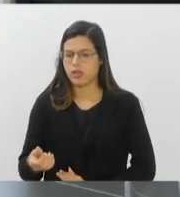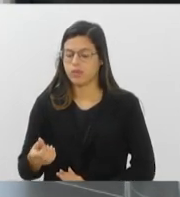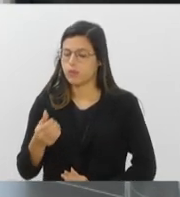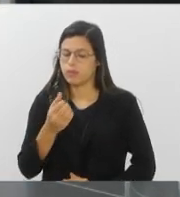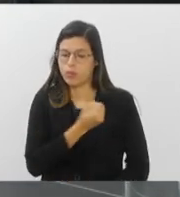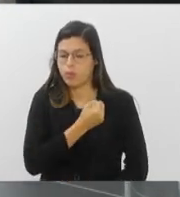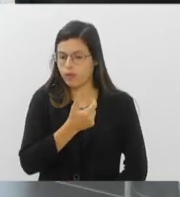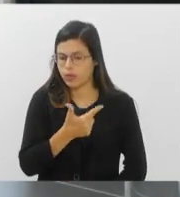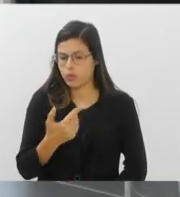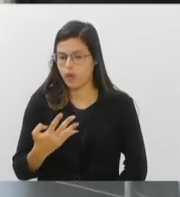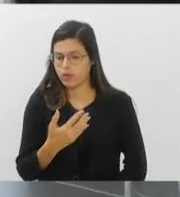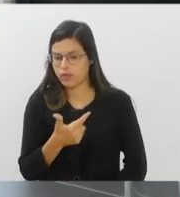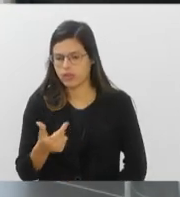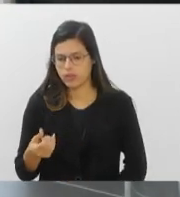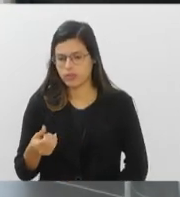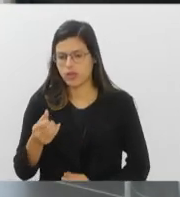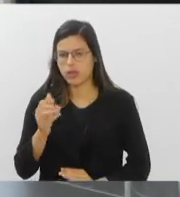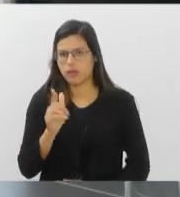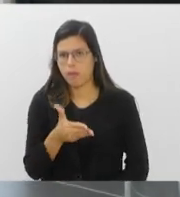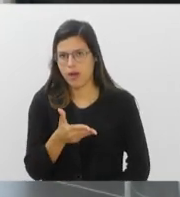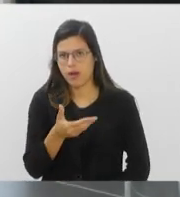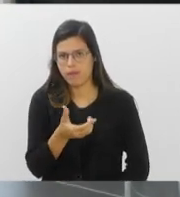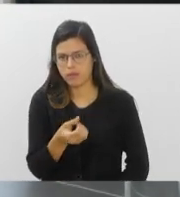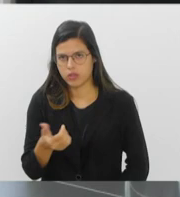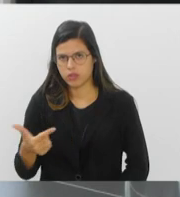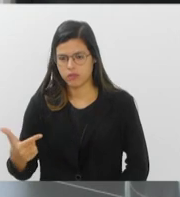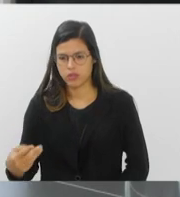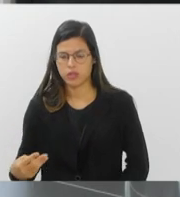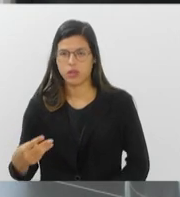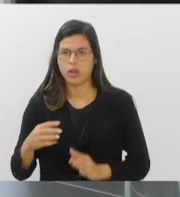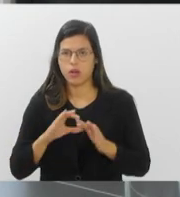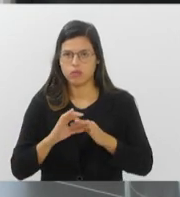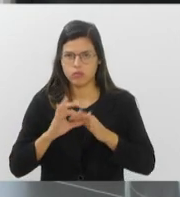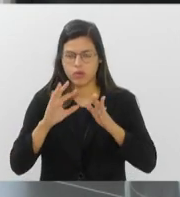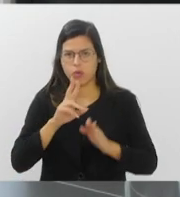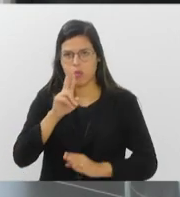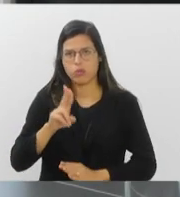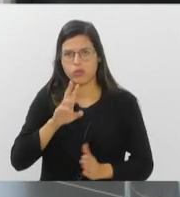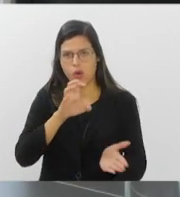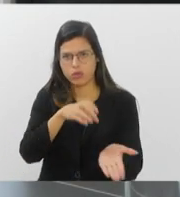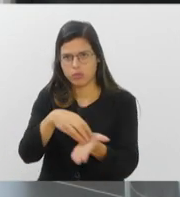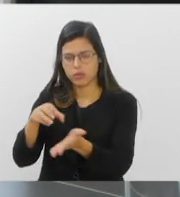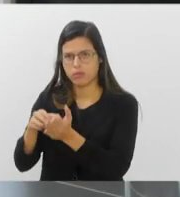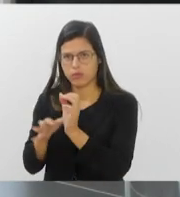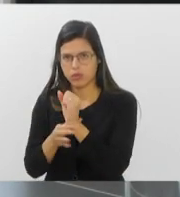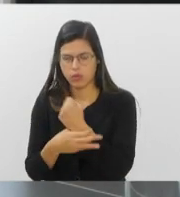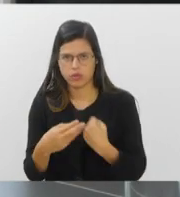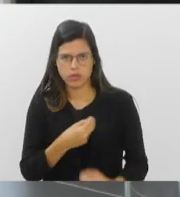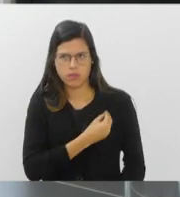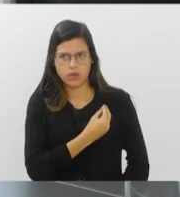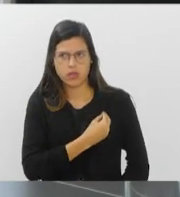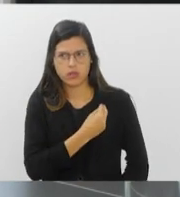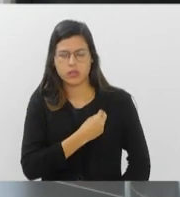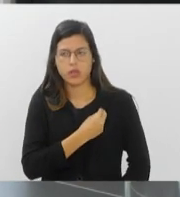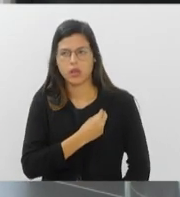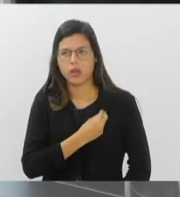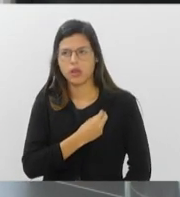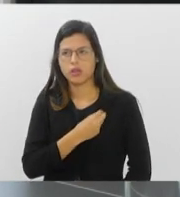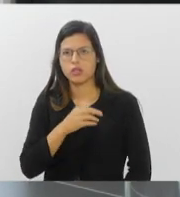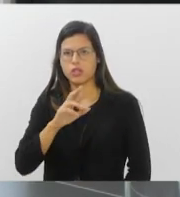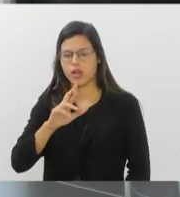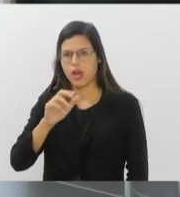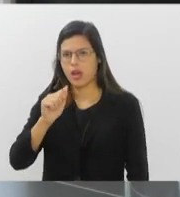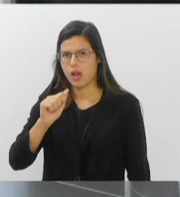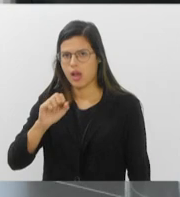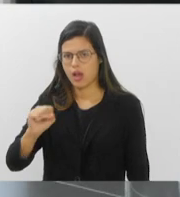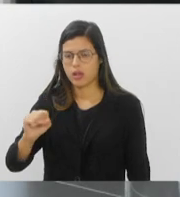Neto, autoriza o Poder Executivo a utilizar os postos remanescentes do programa Segurança Presente, por meio do regime adicional de serviço RAIS, para